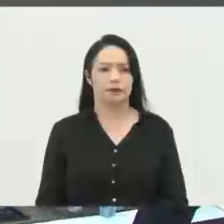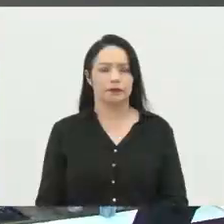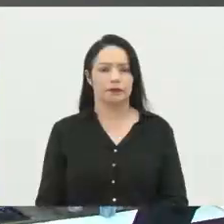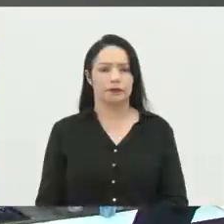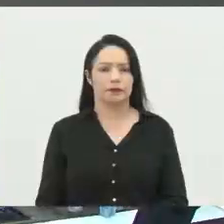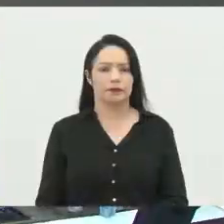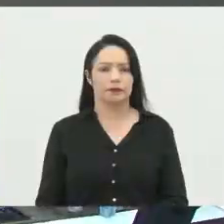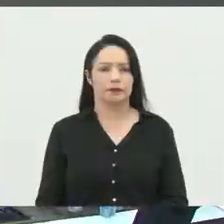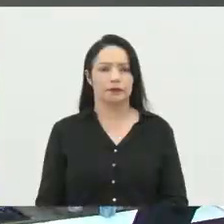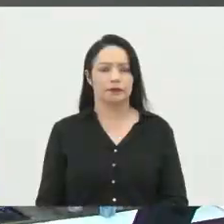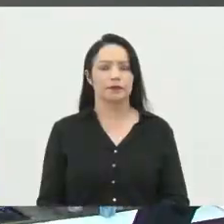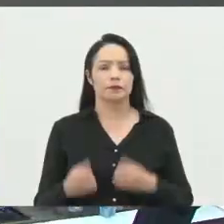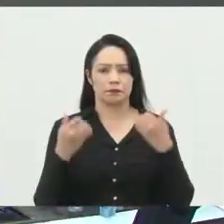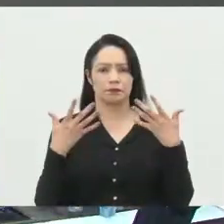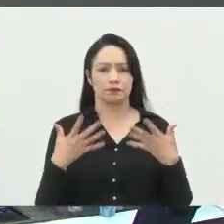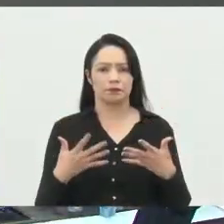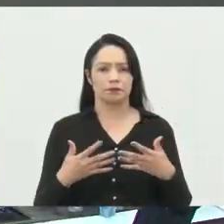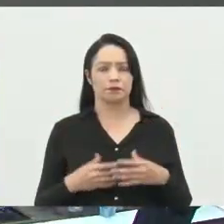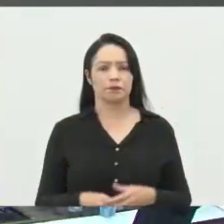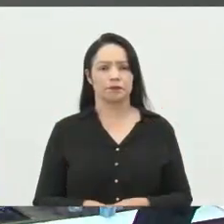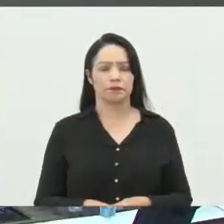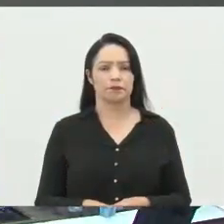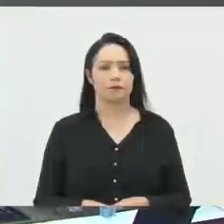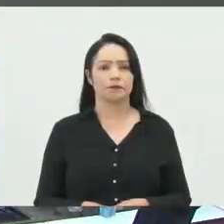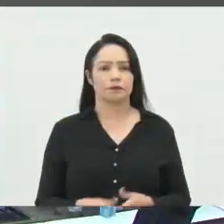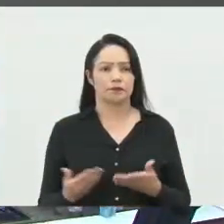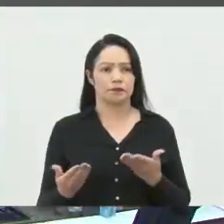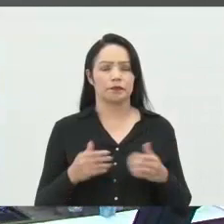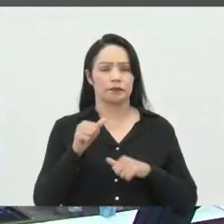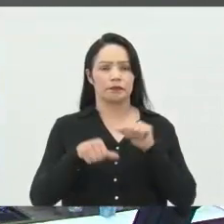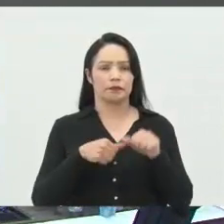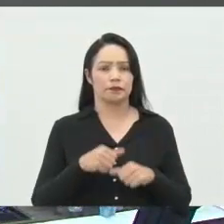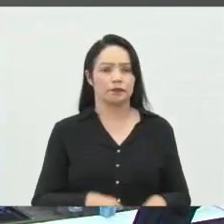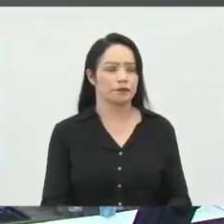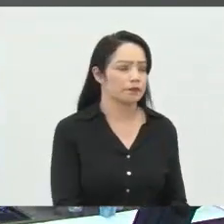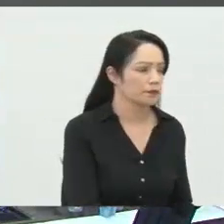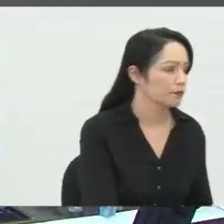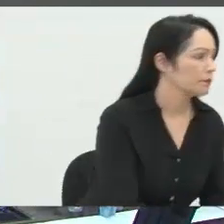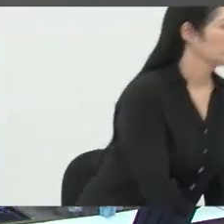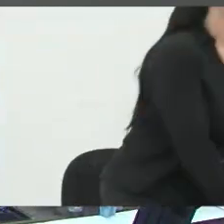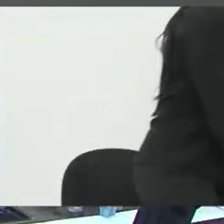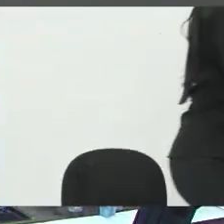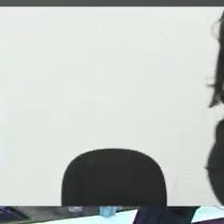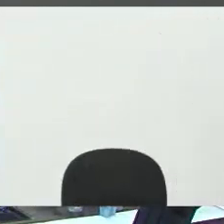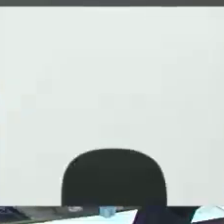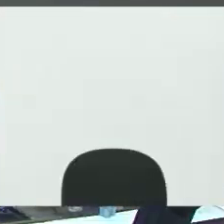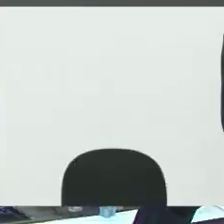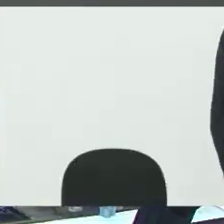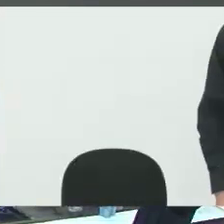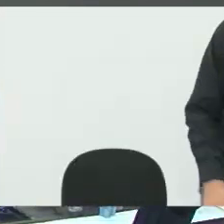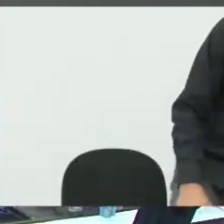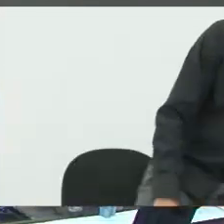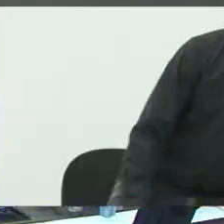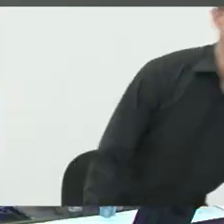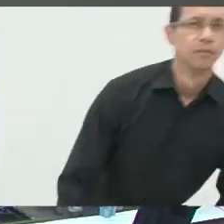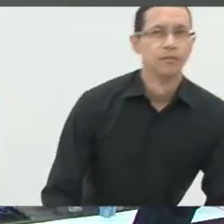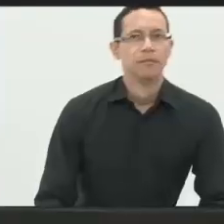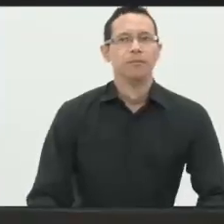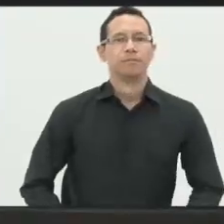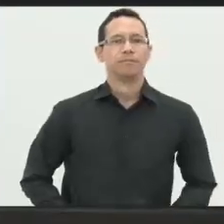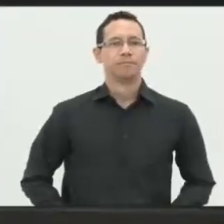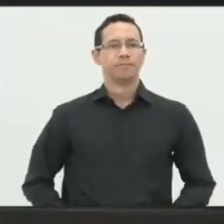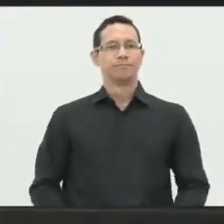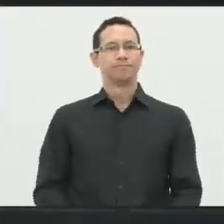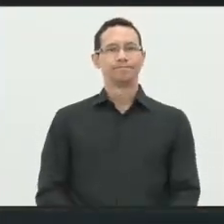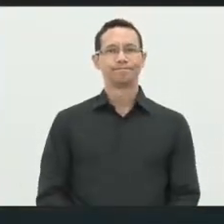para justificar presente para justificar Vereador Wellington Bezerra vou Recordar aqui mais uma vez vou falar que